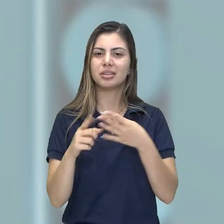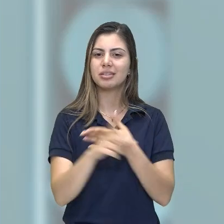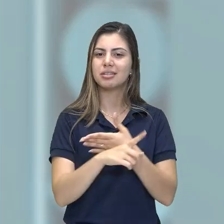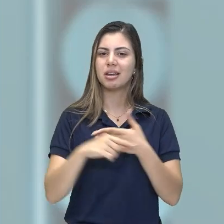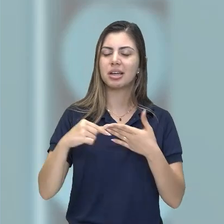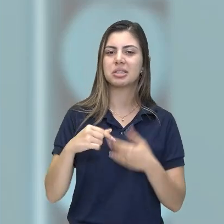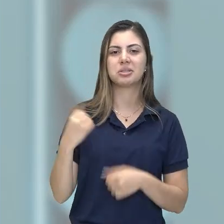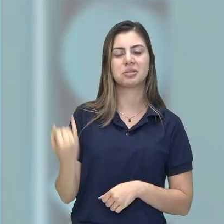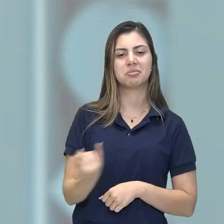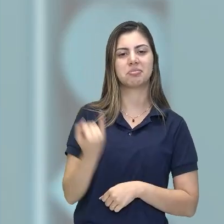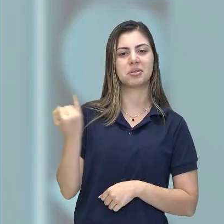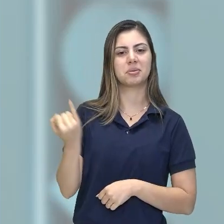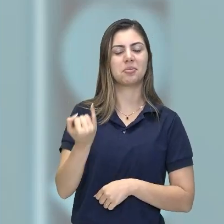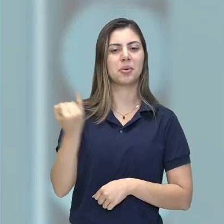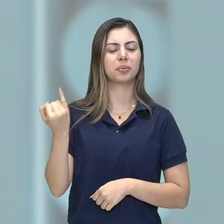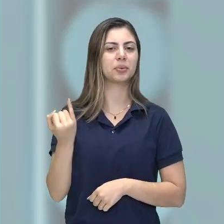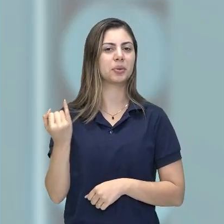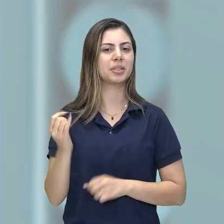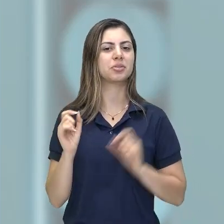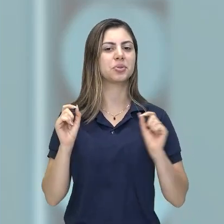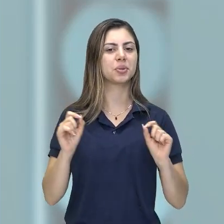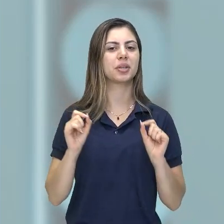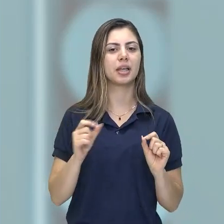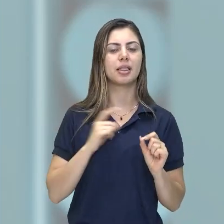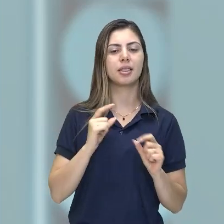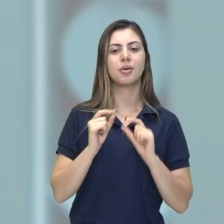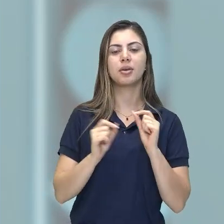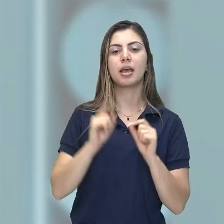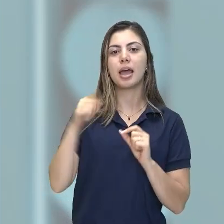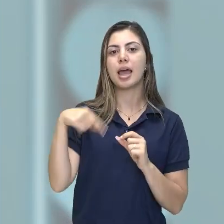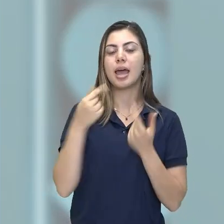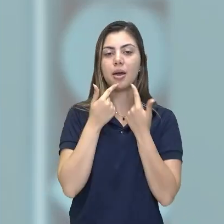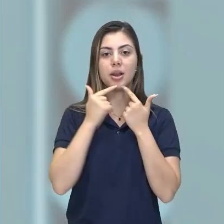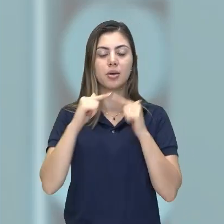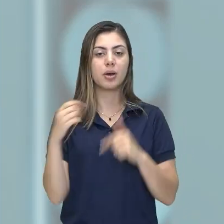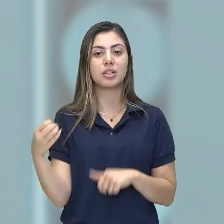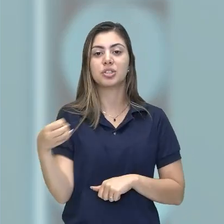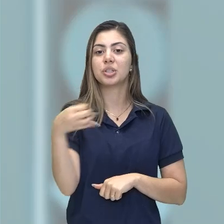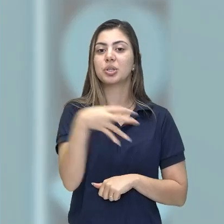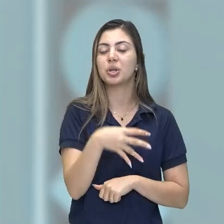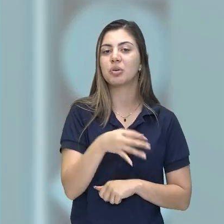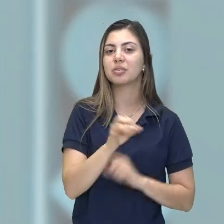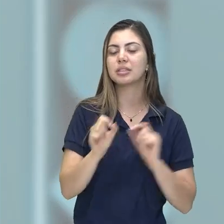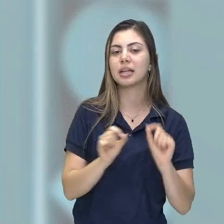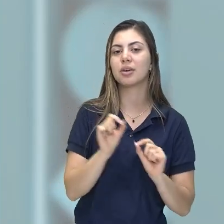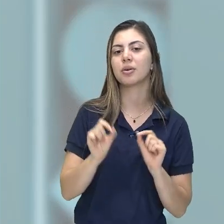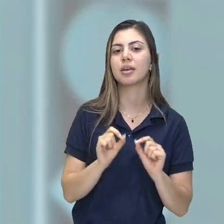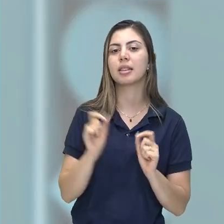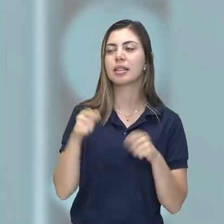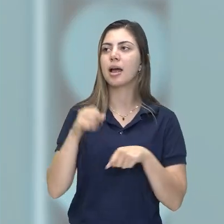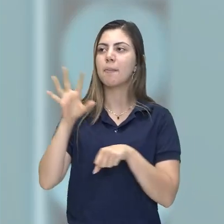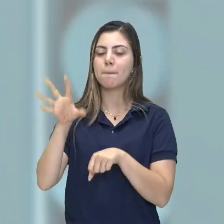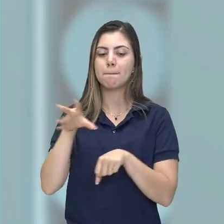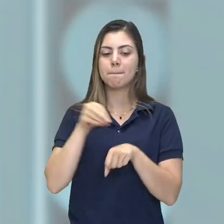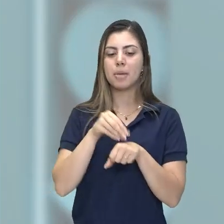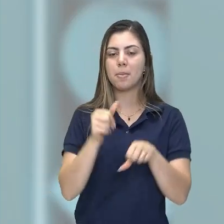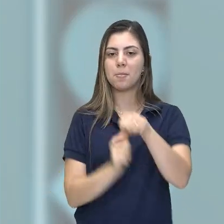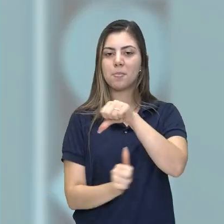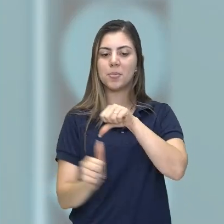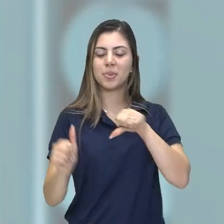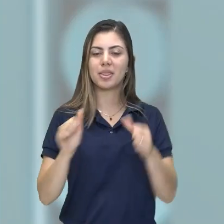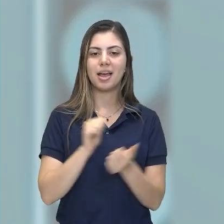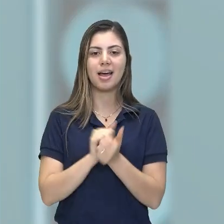com essa espécie de linguagem inovadora, algo que vai ser transformado, algo que vai ser utilizado